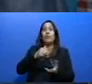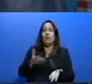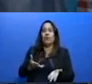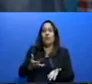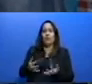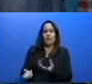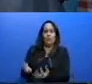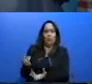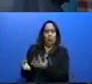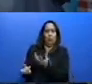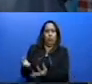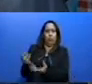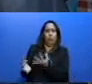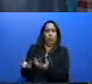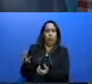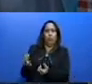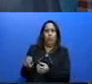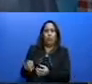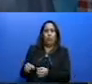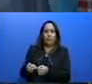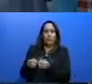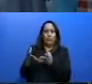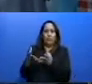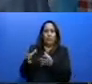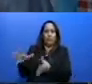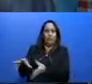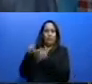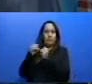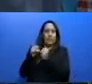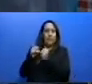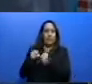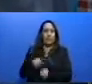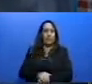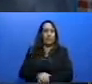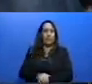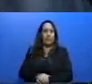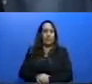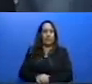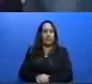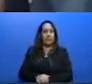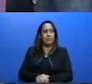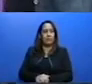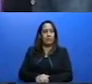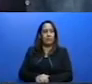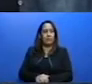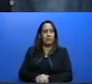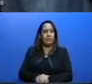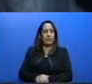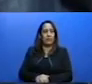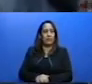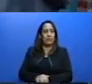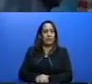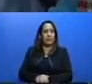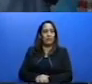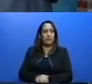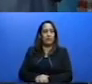materiais que, na verdade, são isolantes térmicos. Certinho? Capricha na resposta, hein?